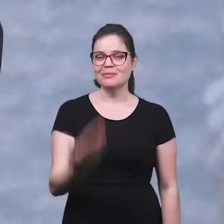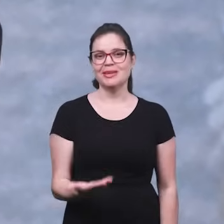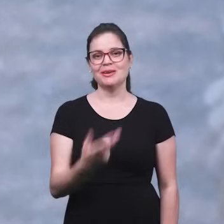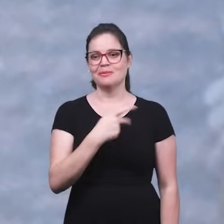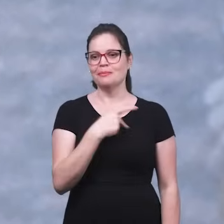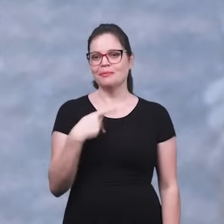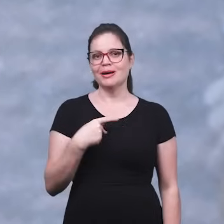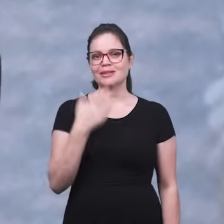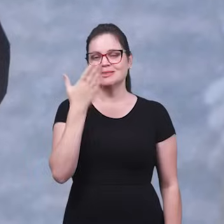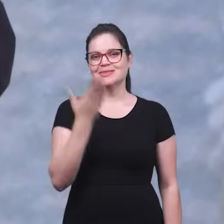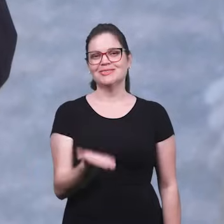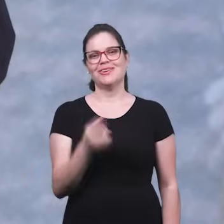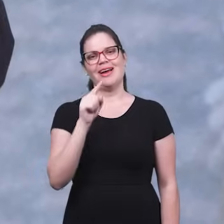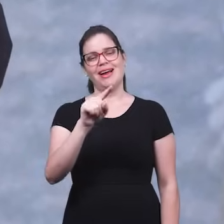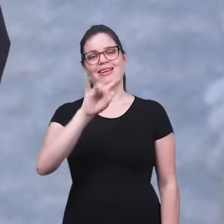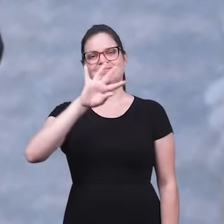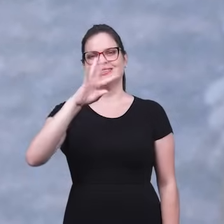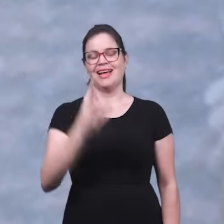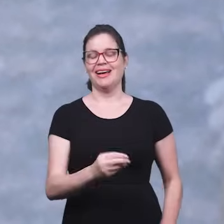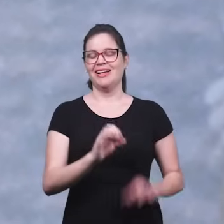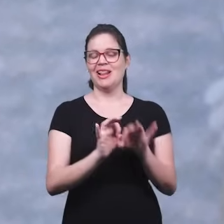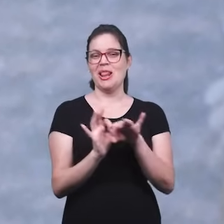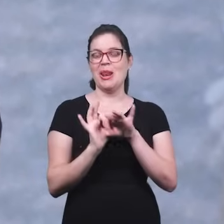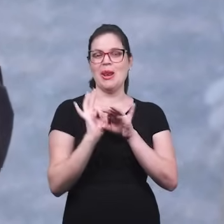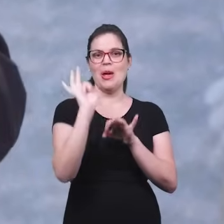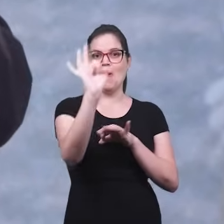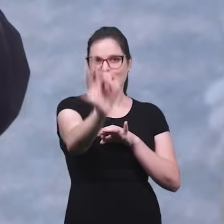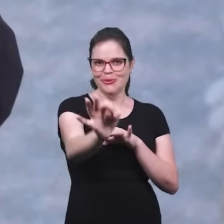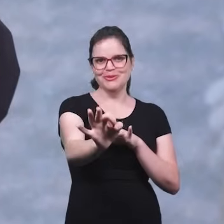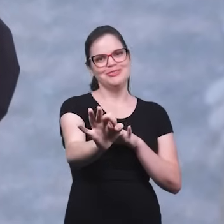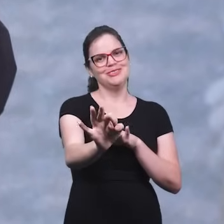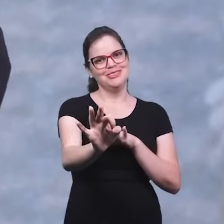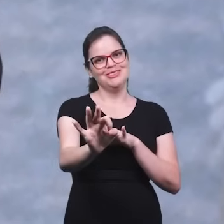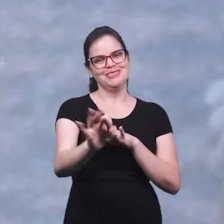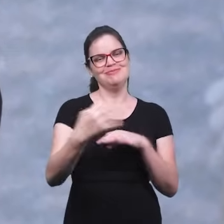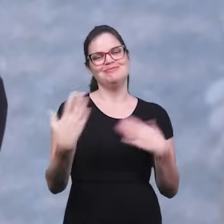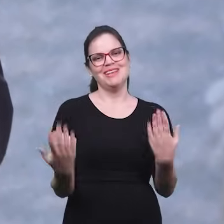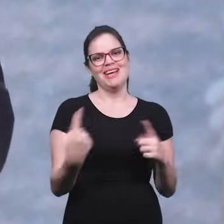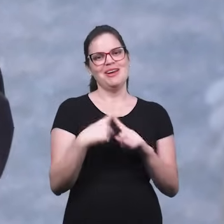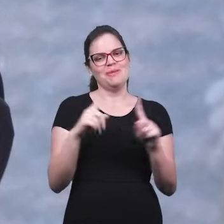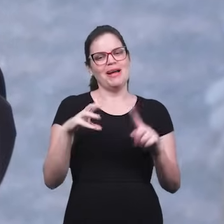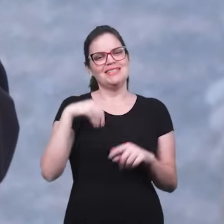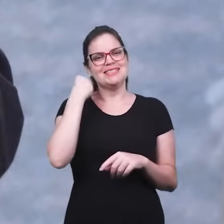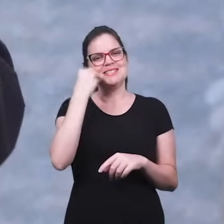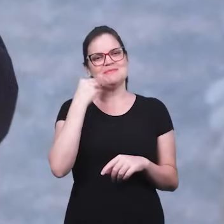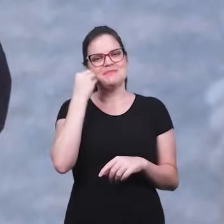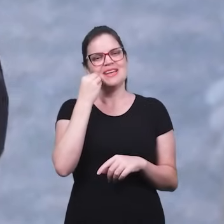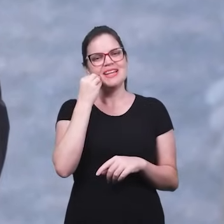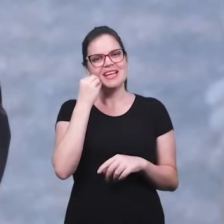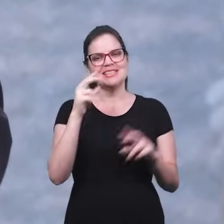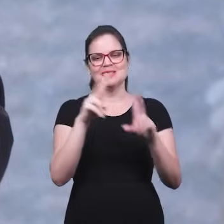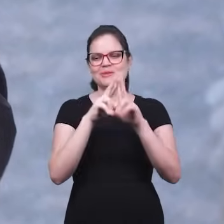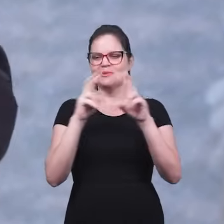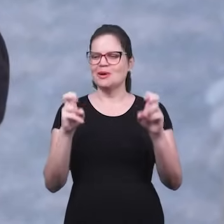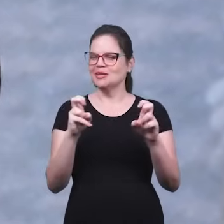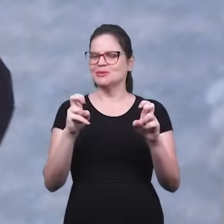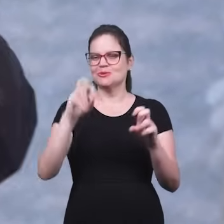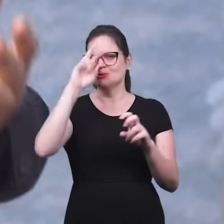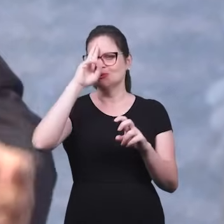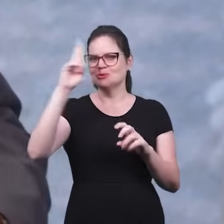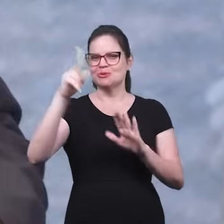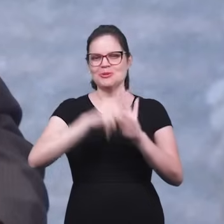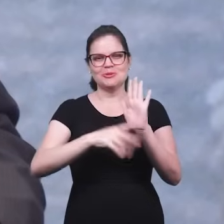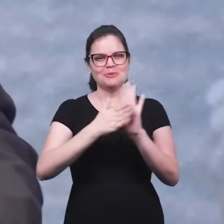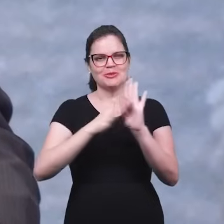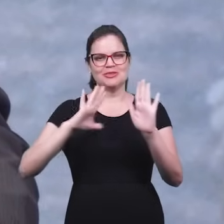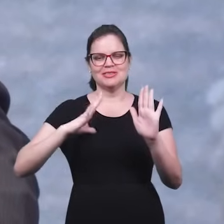né, pastor, aí do outro lado do Atlântico, vivendo uma experiência de obra e as